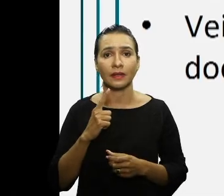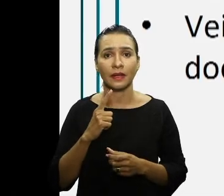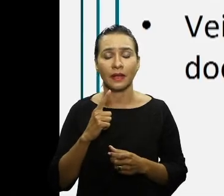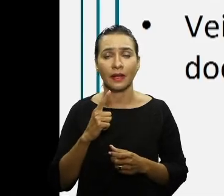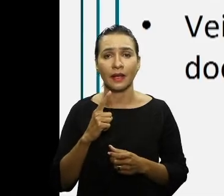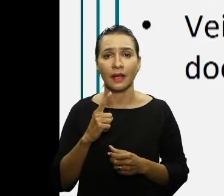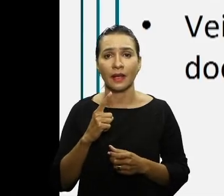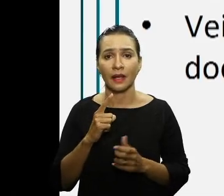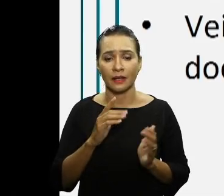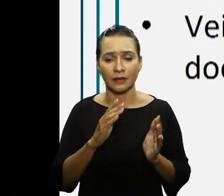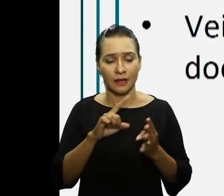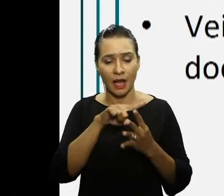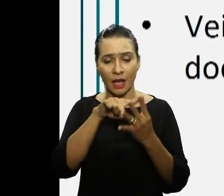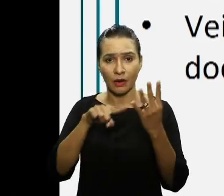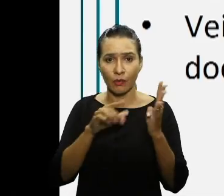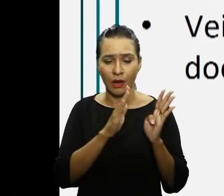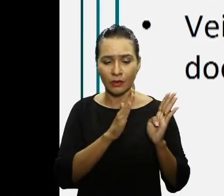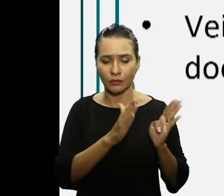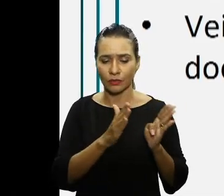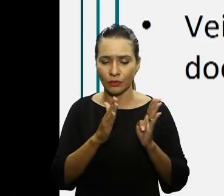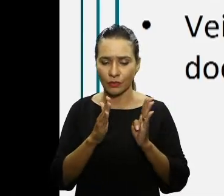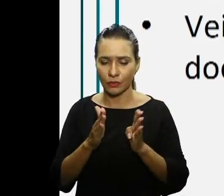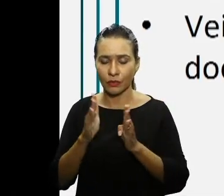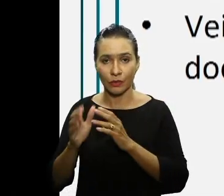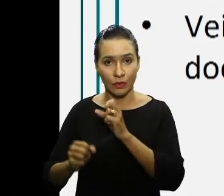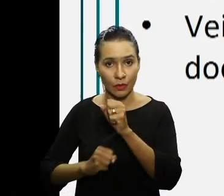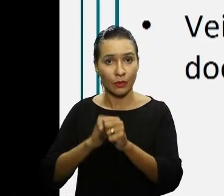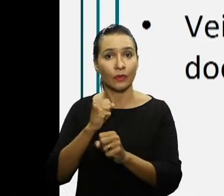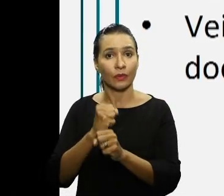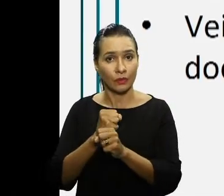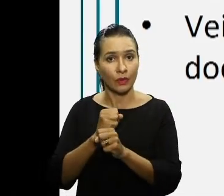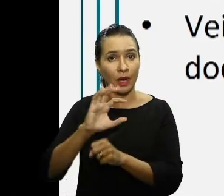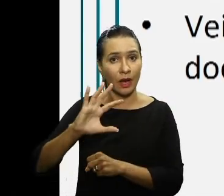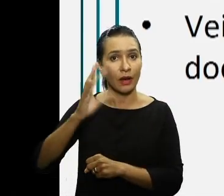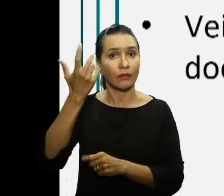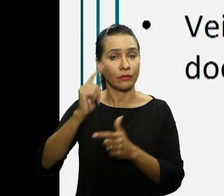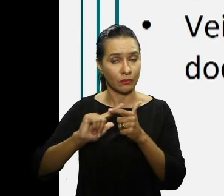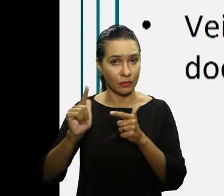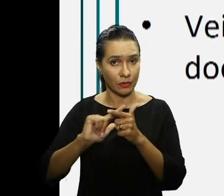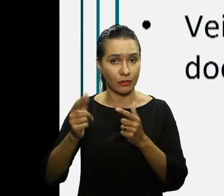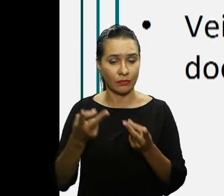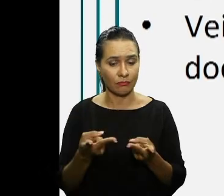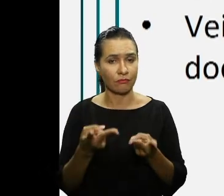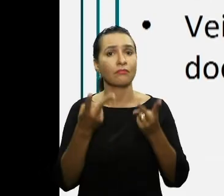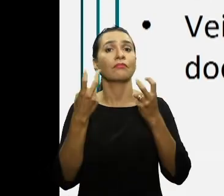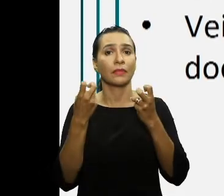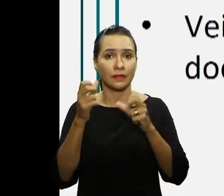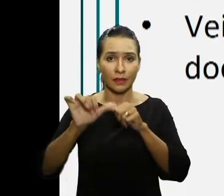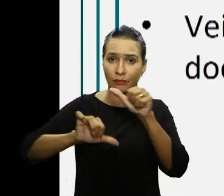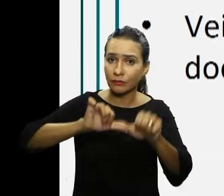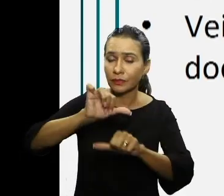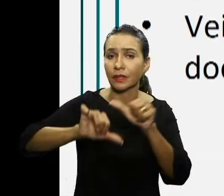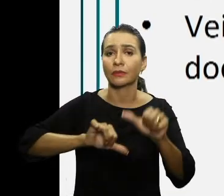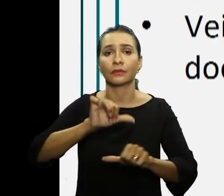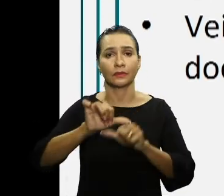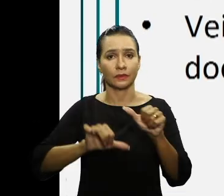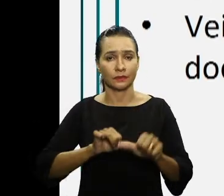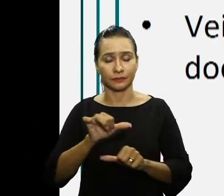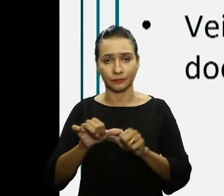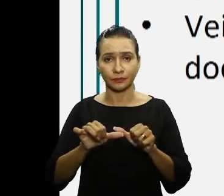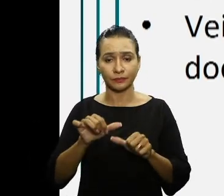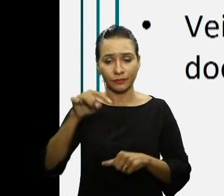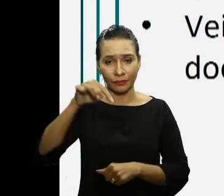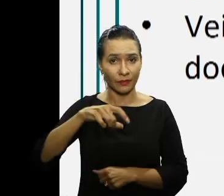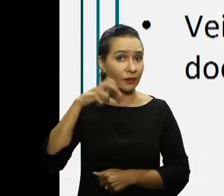estações do ano, elas estão começando a se comportar de maneiras diferentes, né? A gente percebe